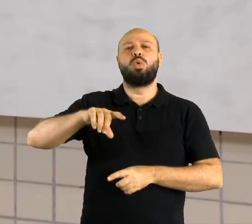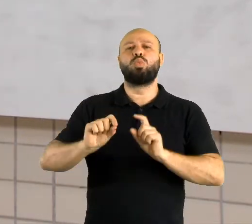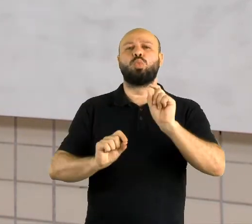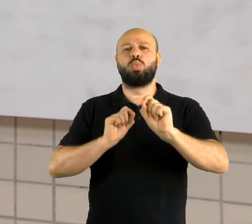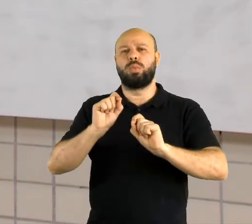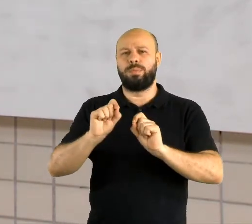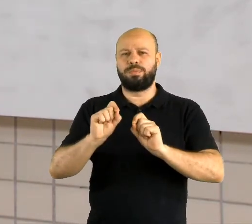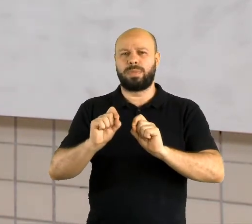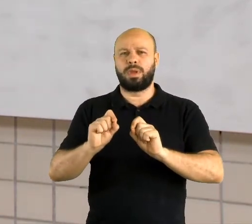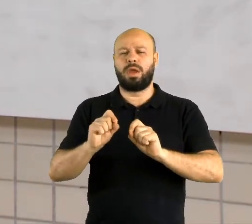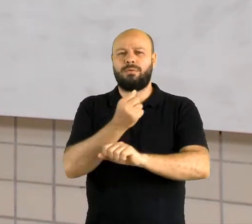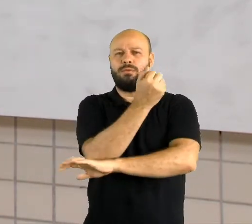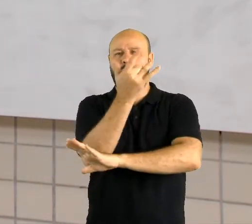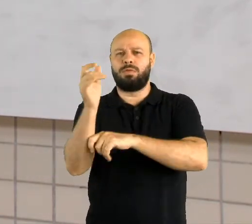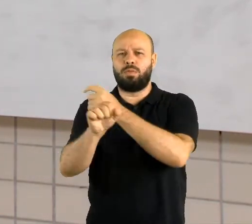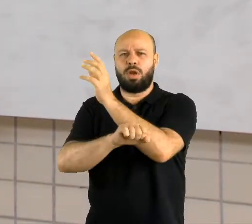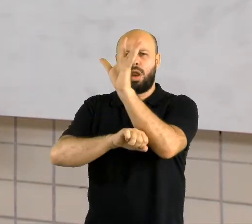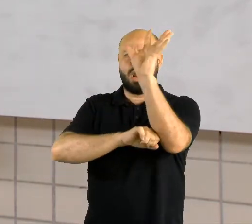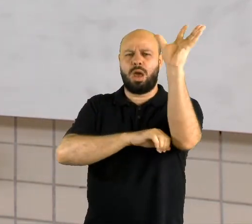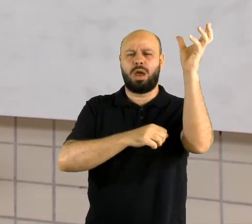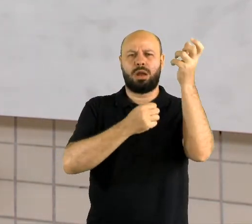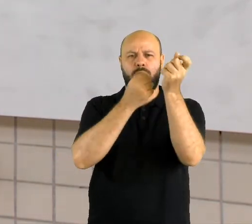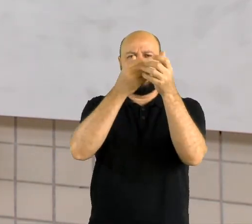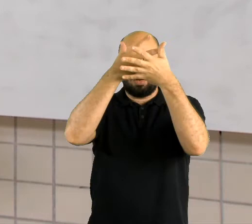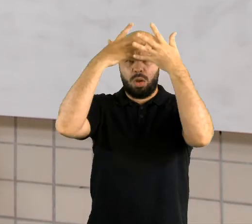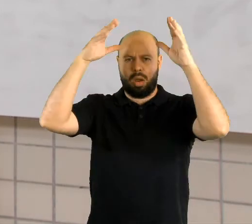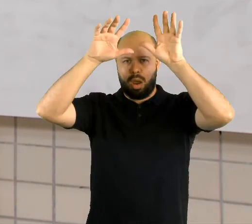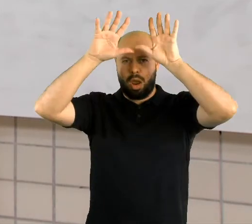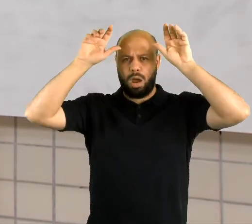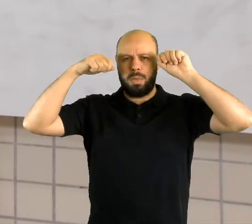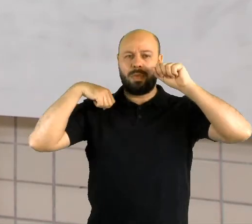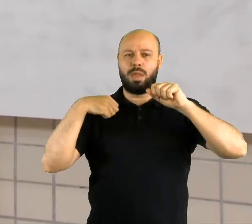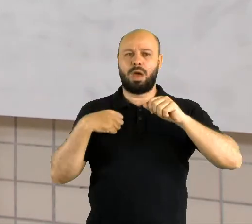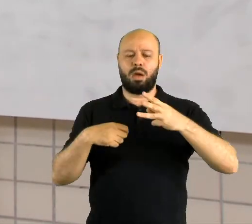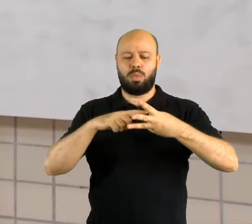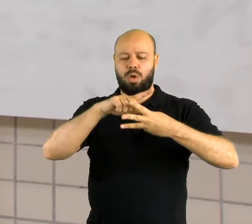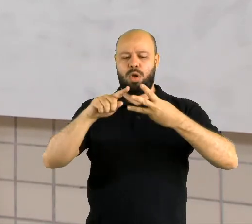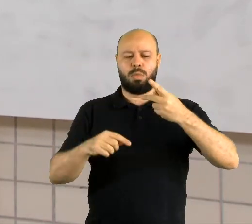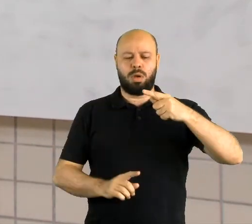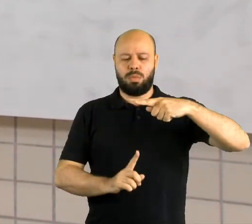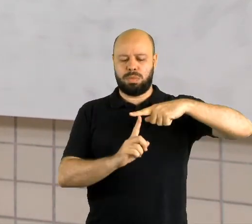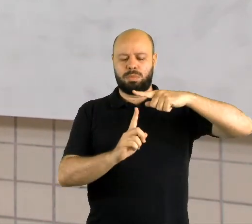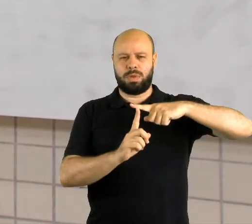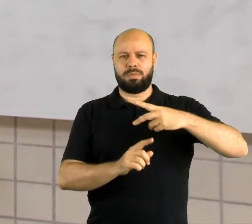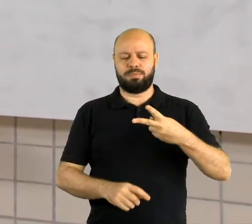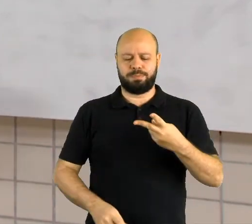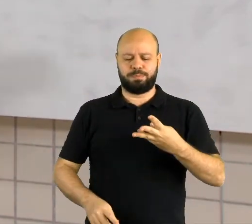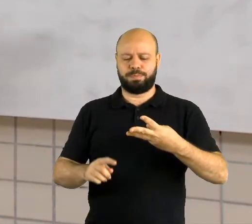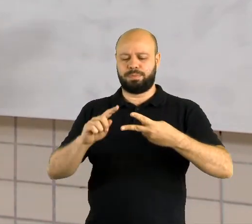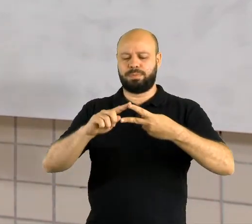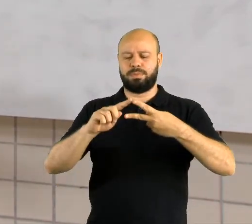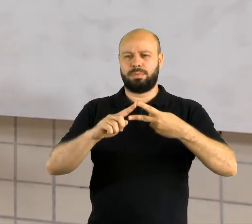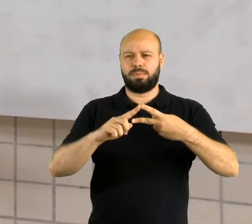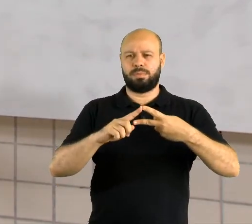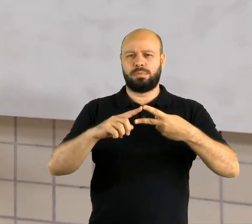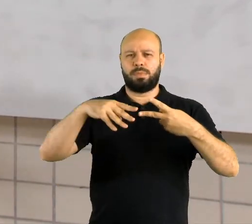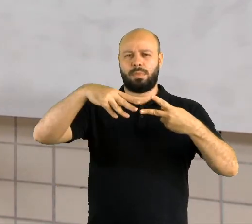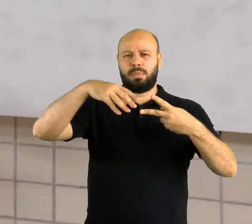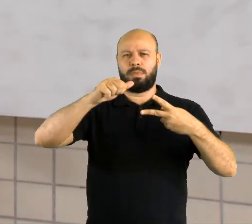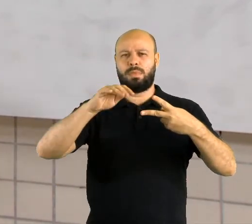a floresta amazônica divide em 3 categorias, 3 tipos. Existem as matas de